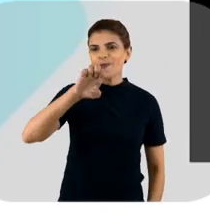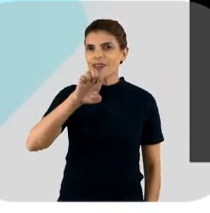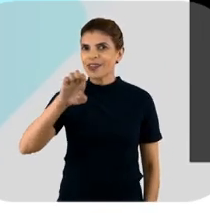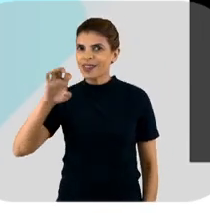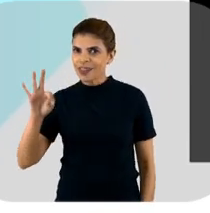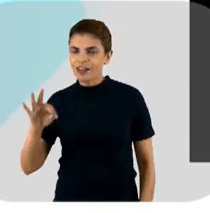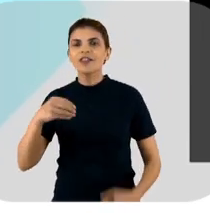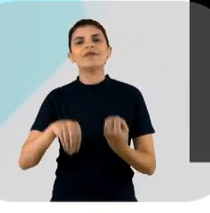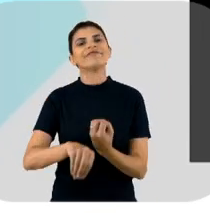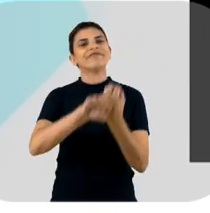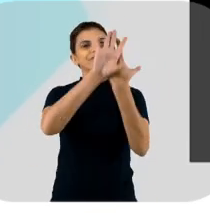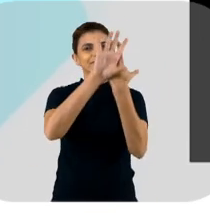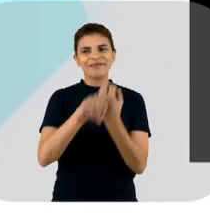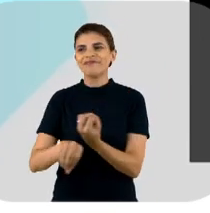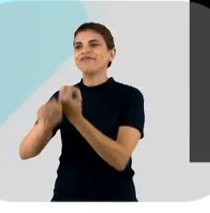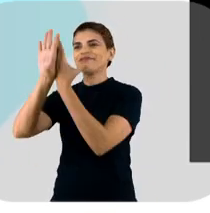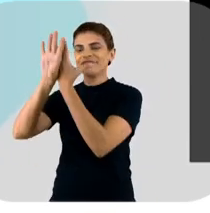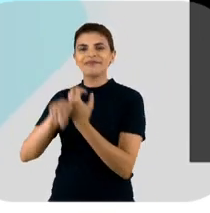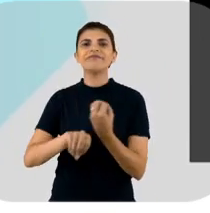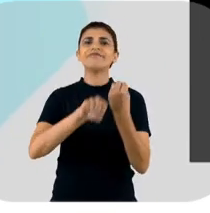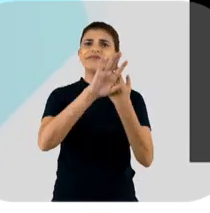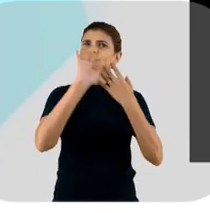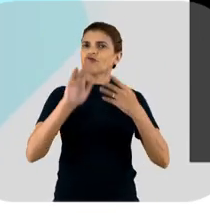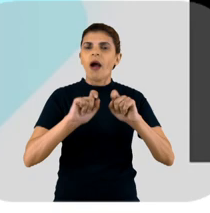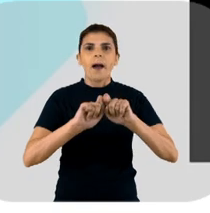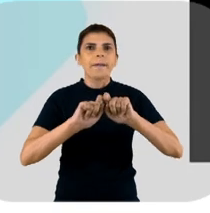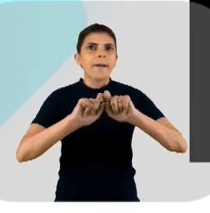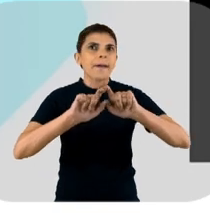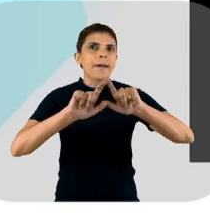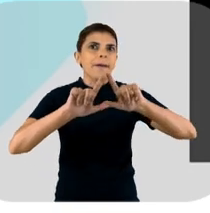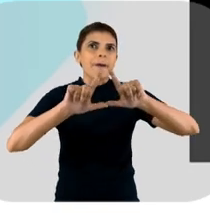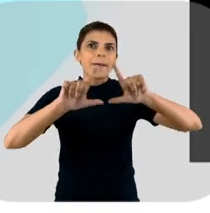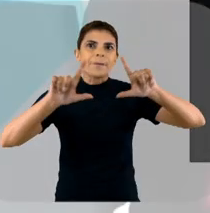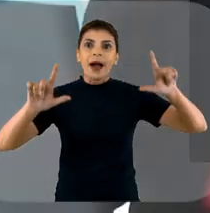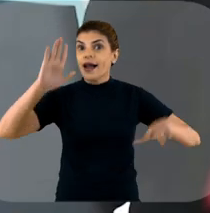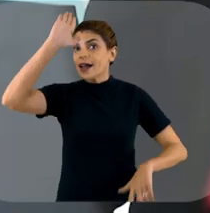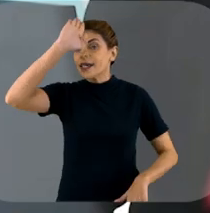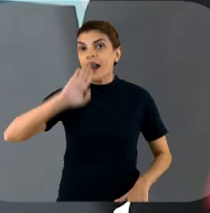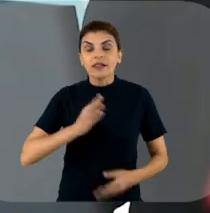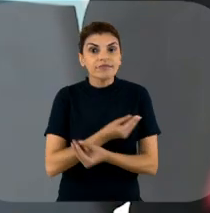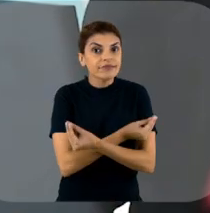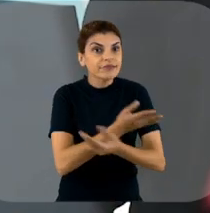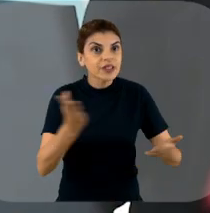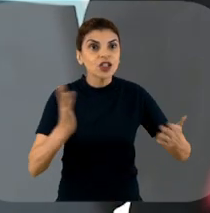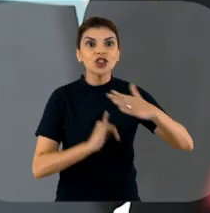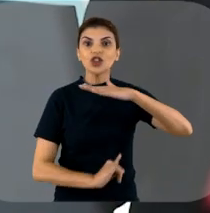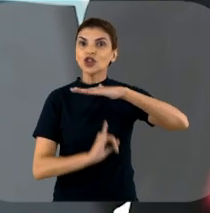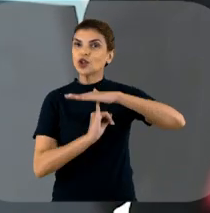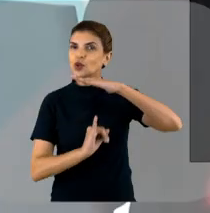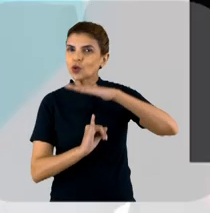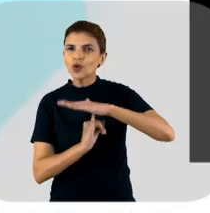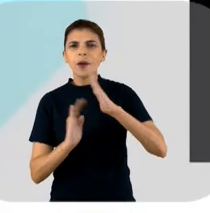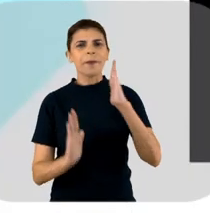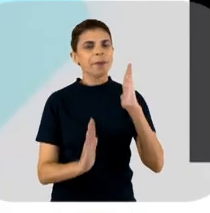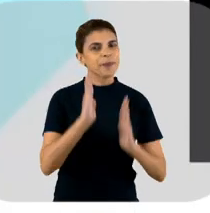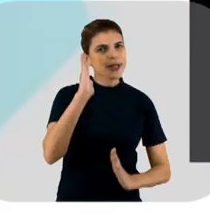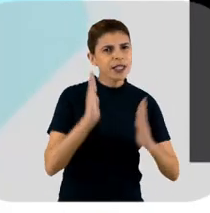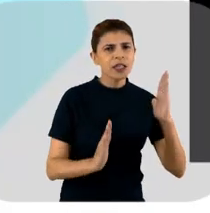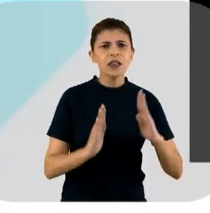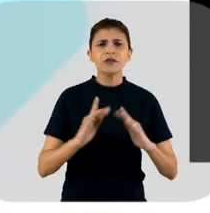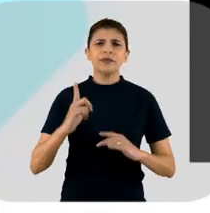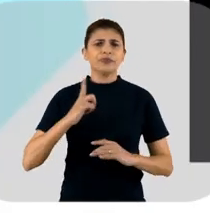educar, ela foi bastante ampliada porque ficou gratuito para as instituições, pelo menos nesse